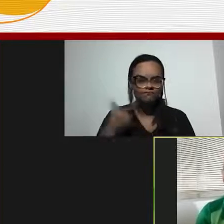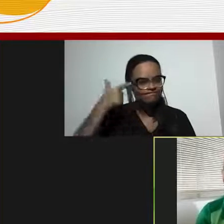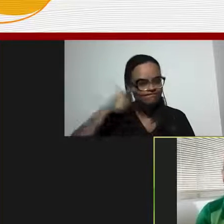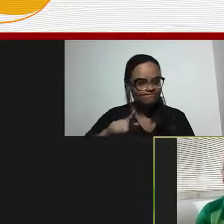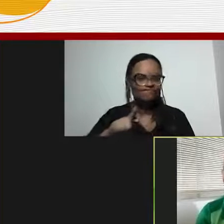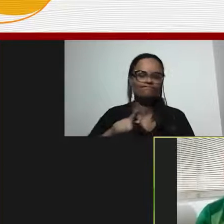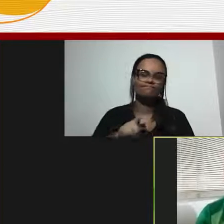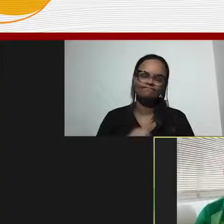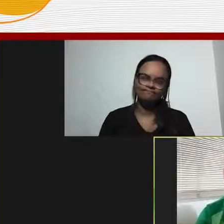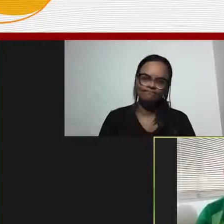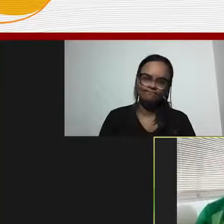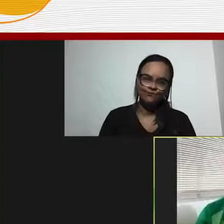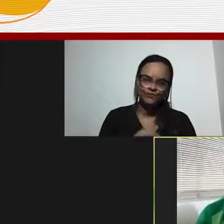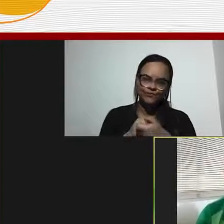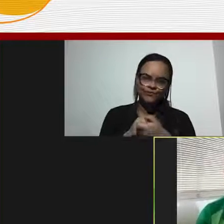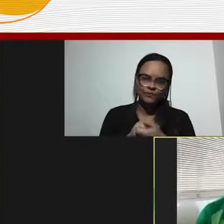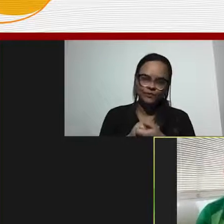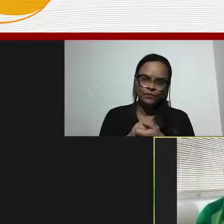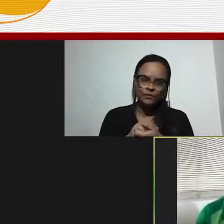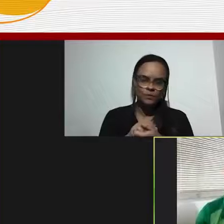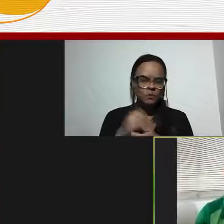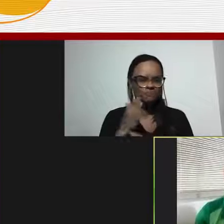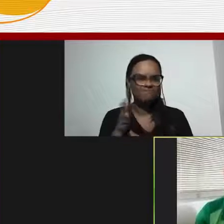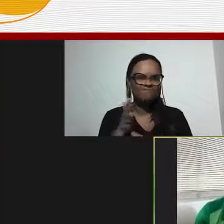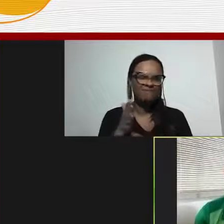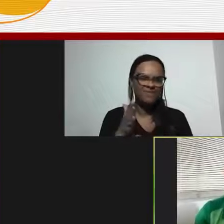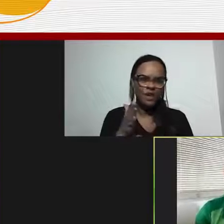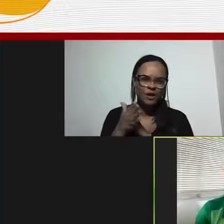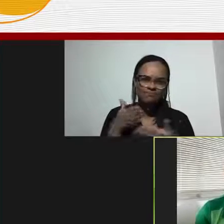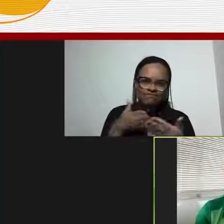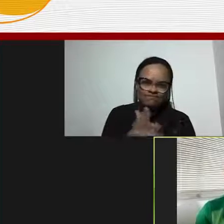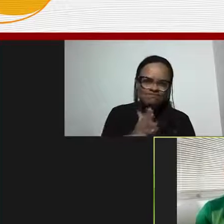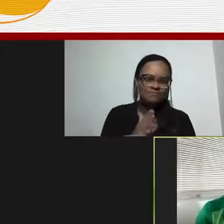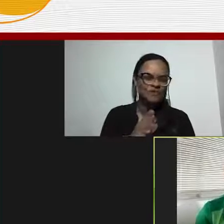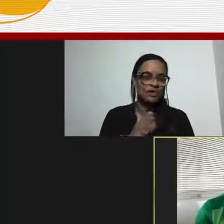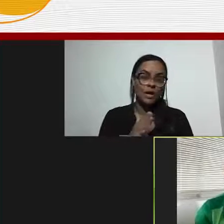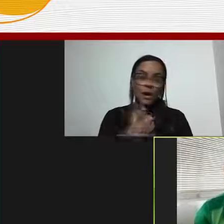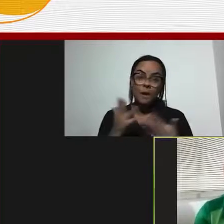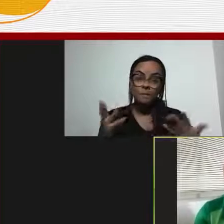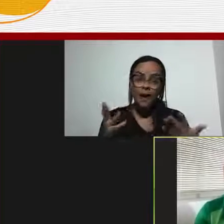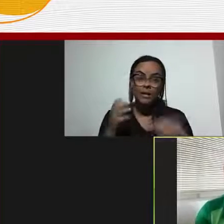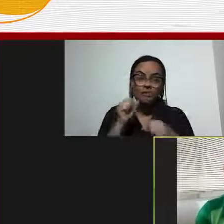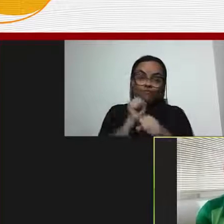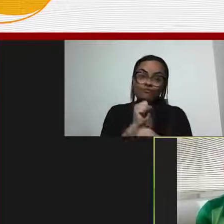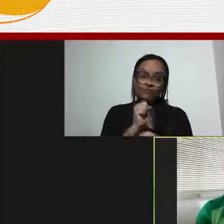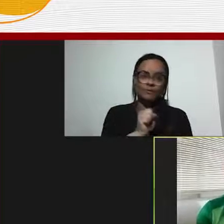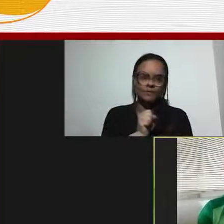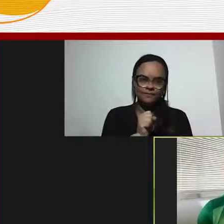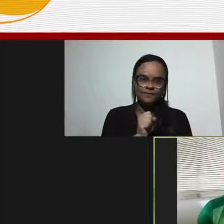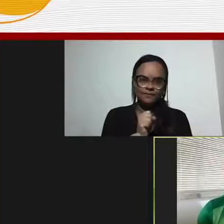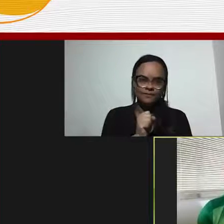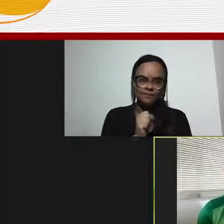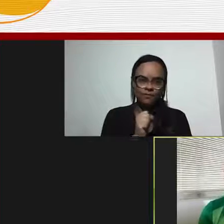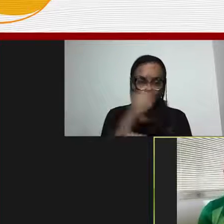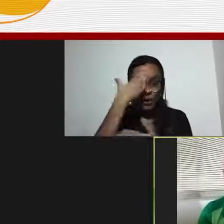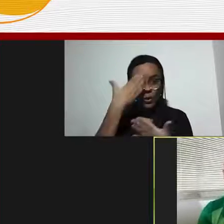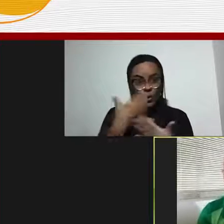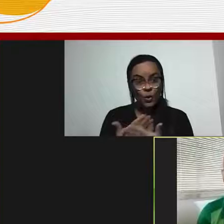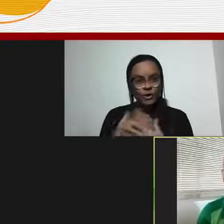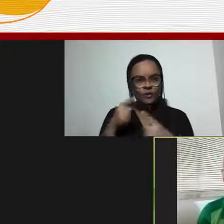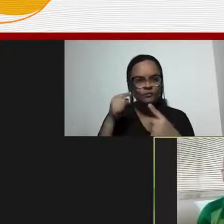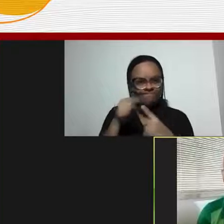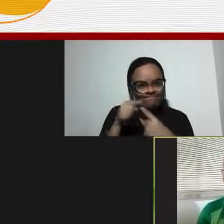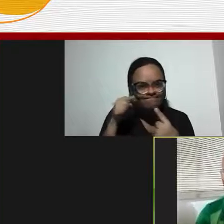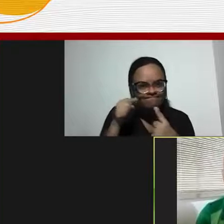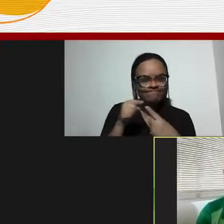consegui, fiquei ali no meio do caminho, mas nada pode nos paralisar. Eu acredito nesse objetivo,